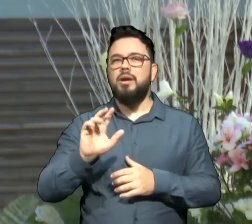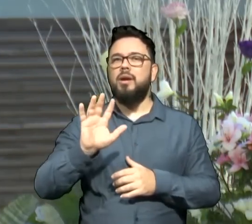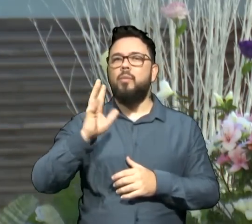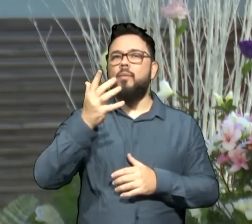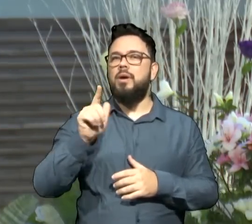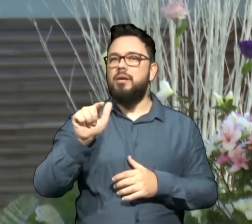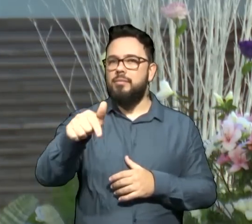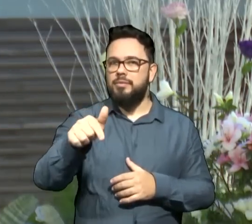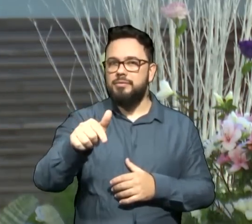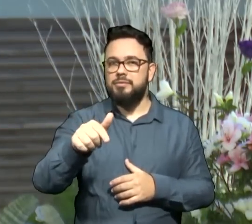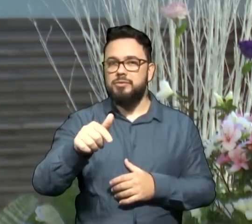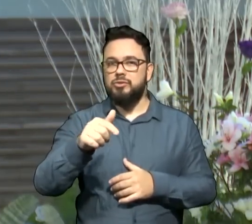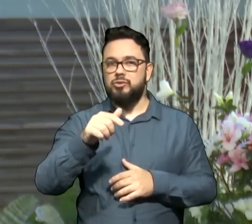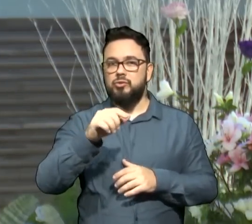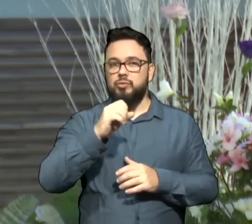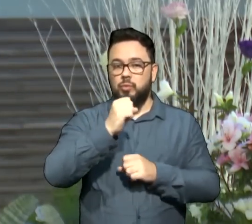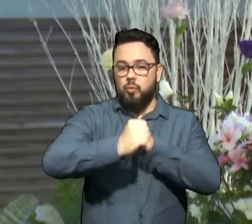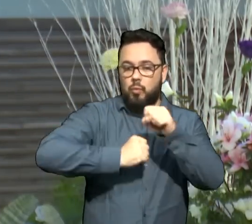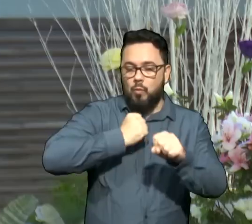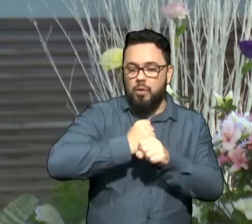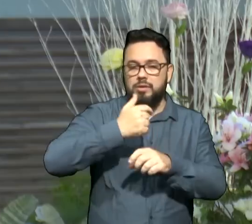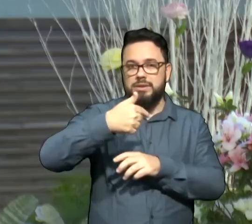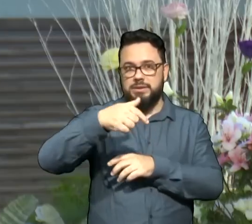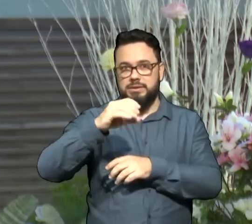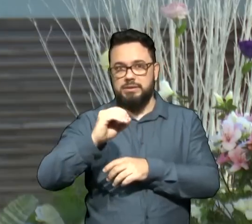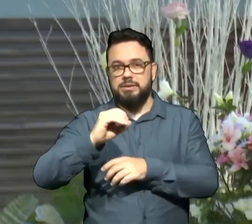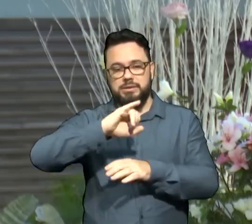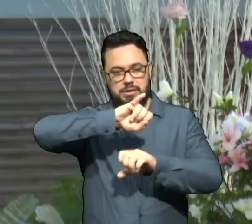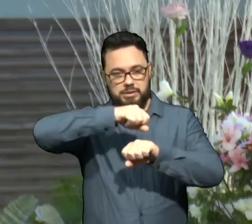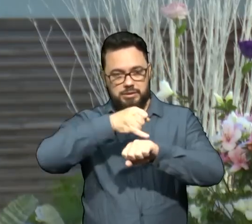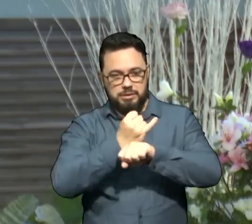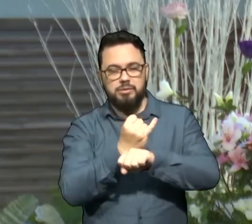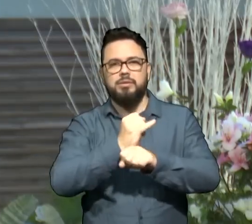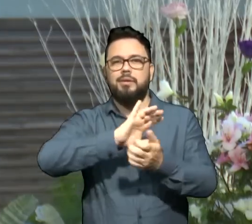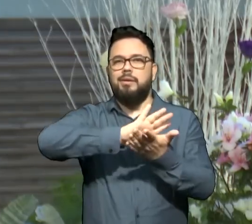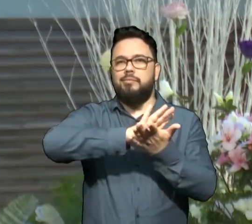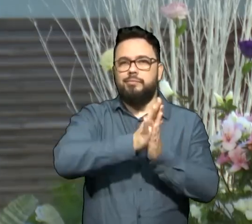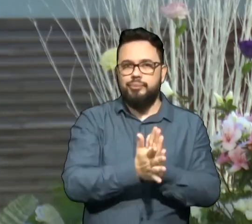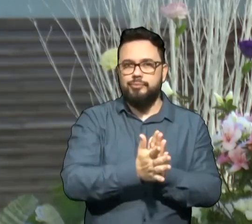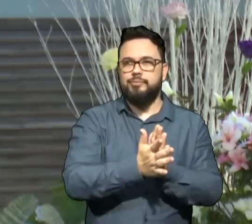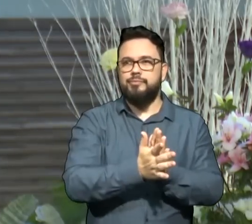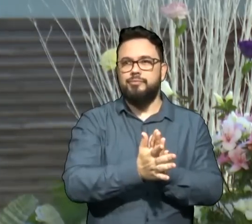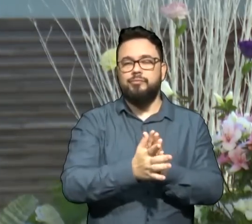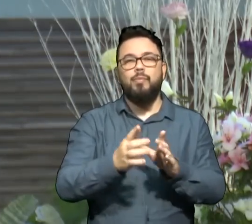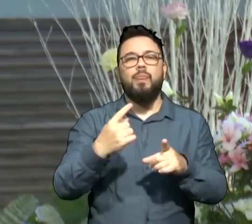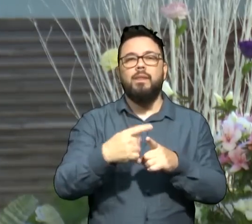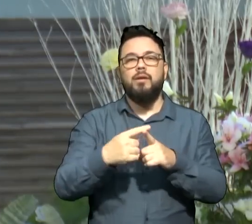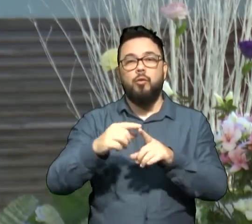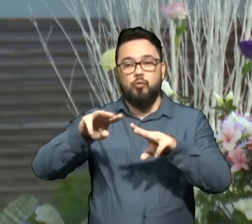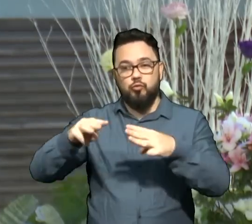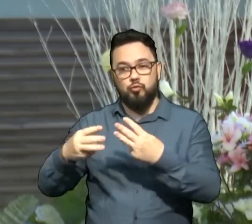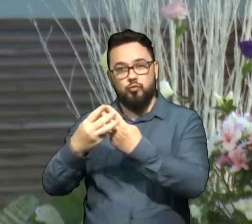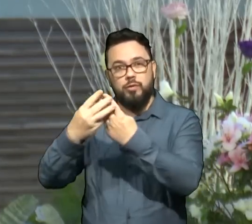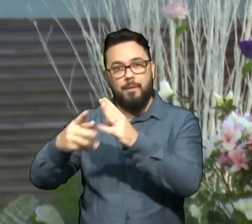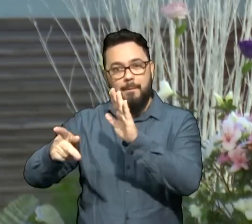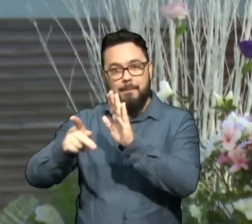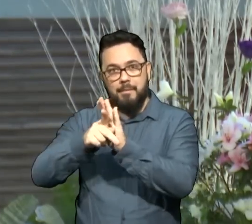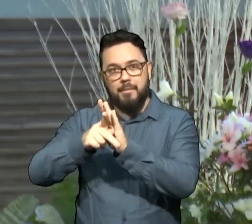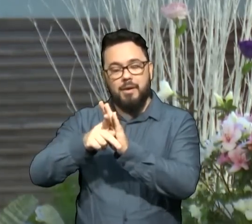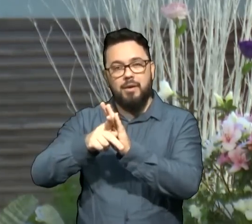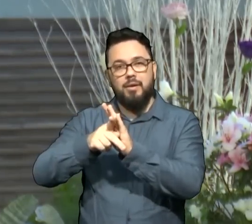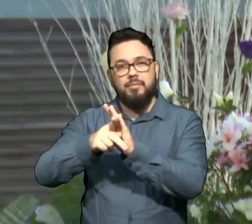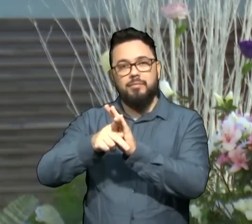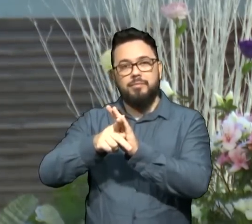que no ano 70 Jerusalém na Judeia foi destruída quando bargi or que era um judeu da Judeia inspirado naqueles da